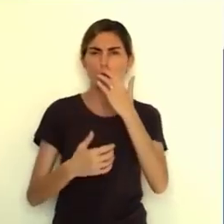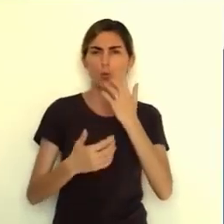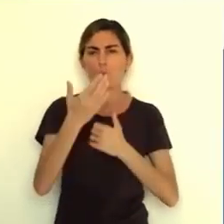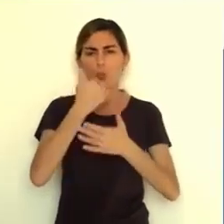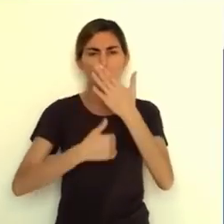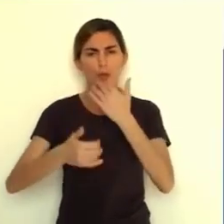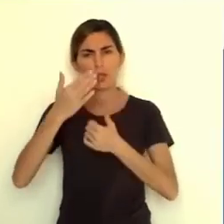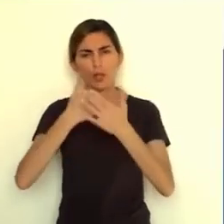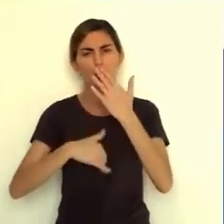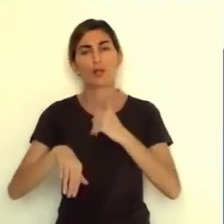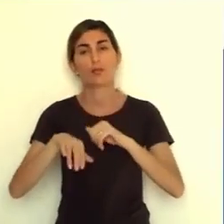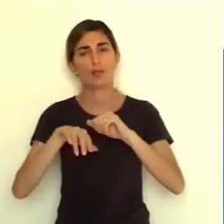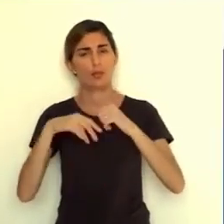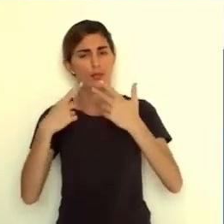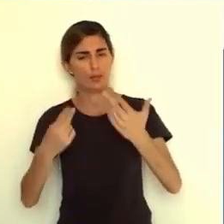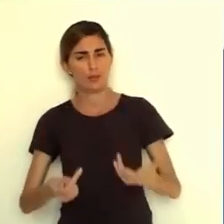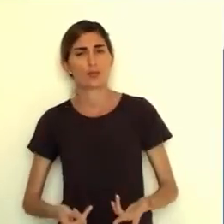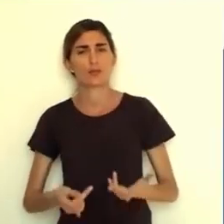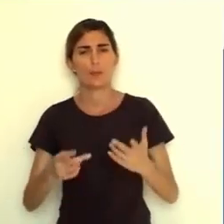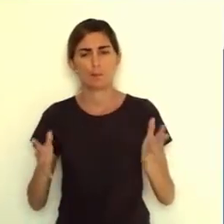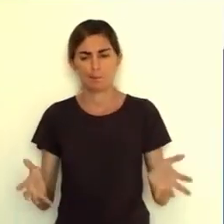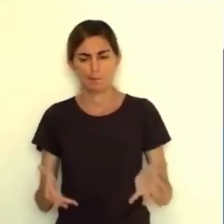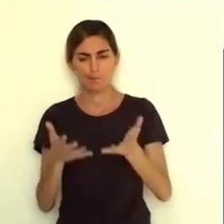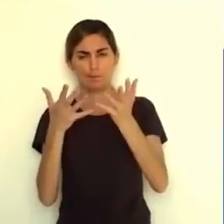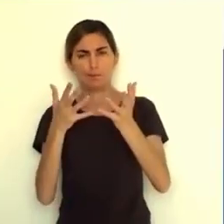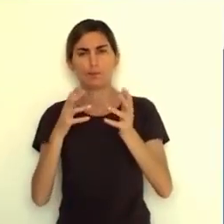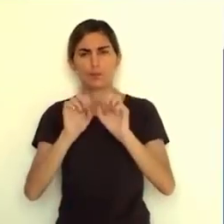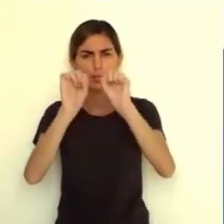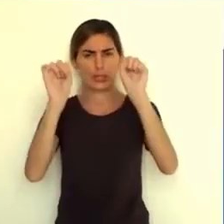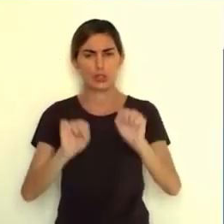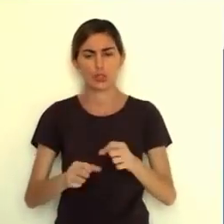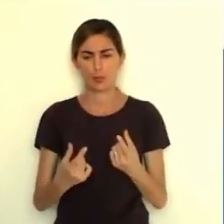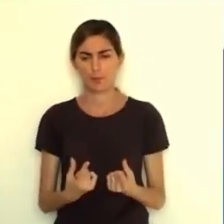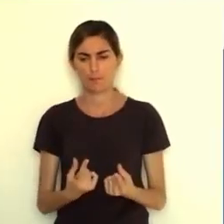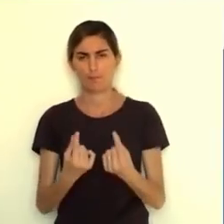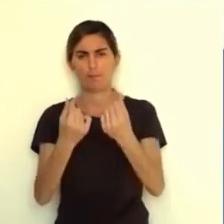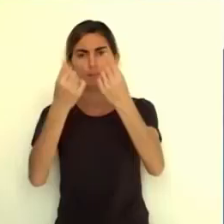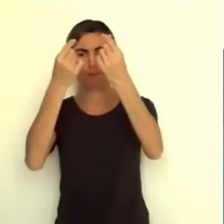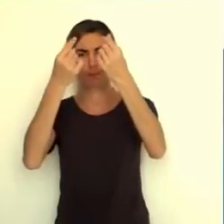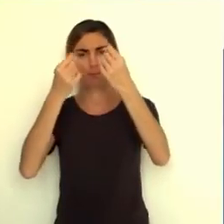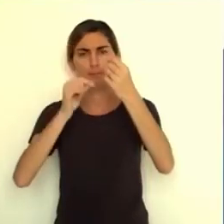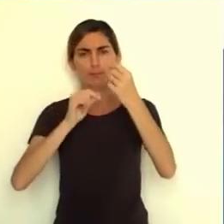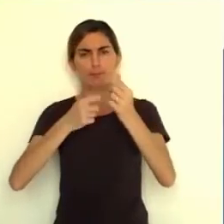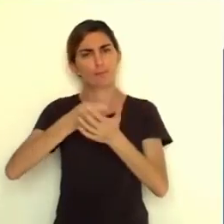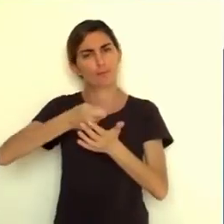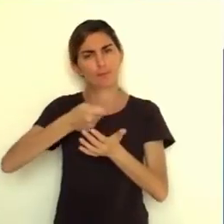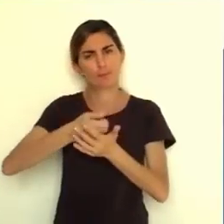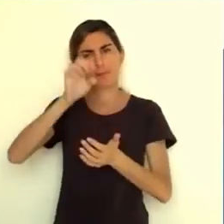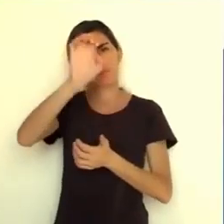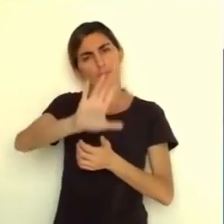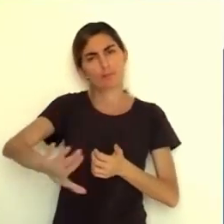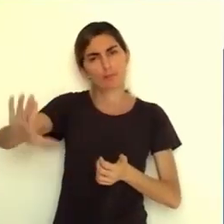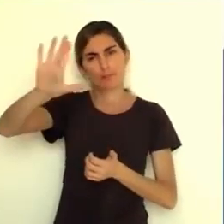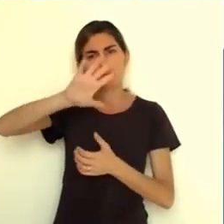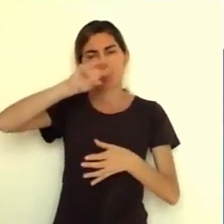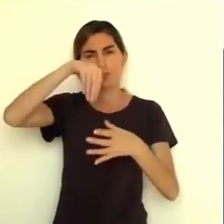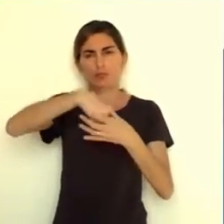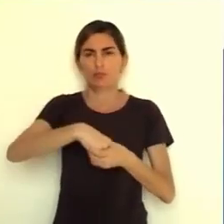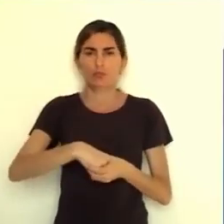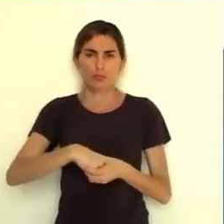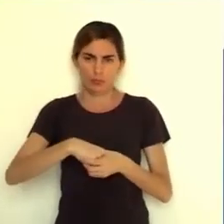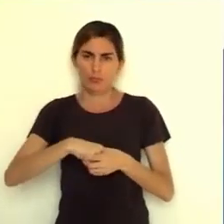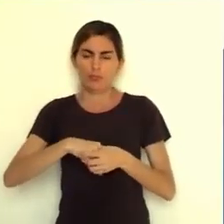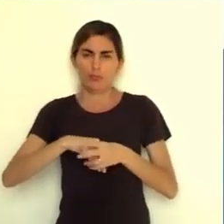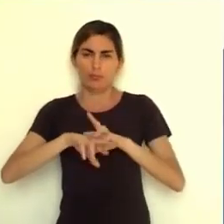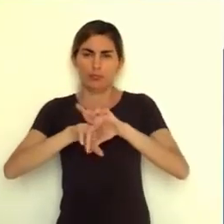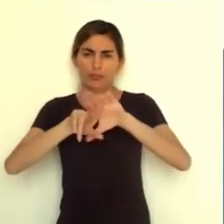vista alimentar. Então, isso daí gerou um predomínio por conta do sistema econômico que foi imposto pelo europeu